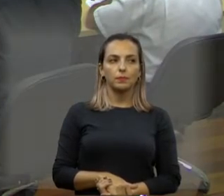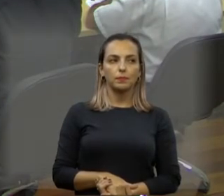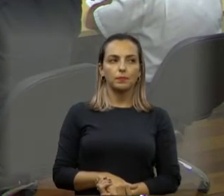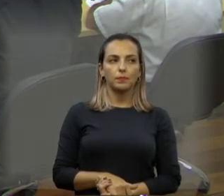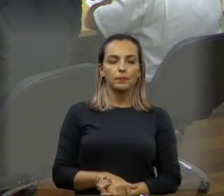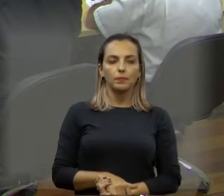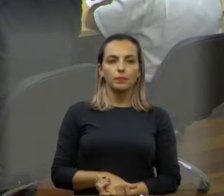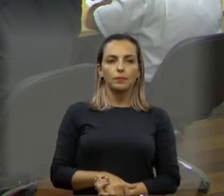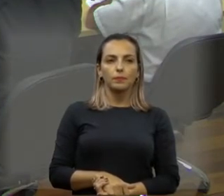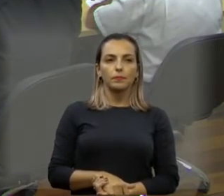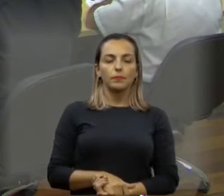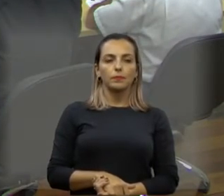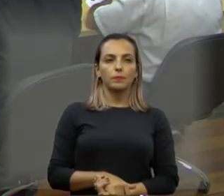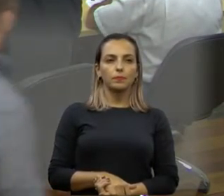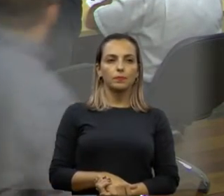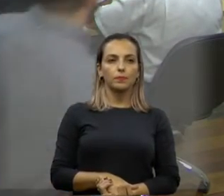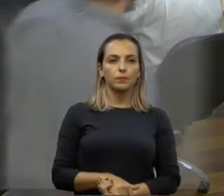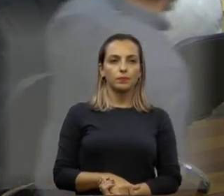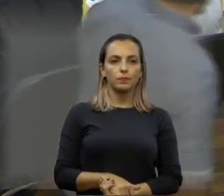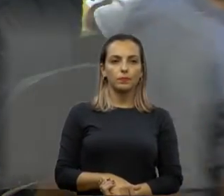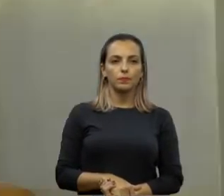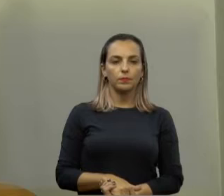obrigado a